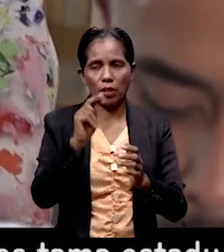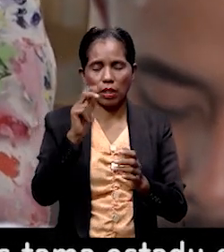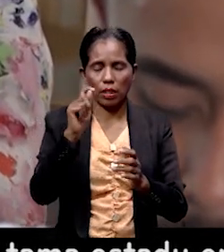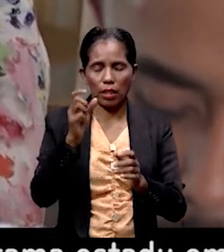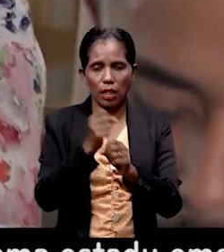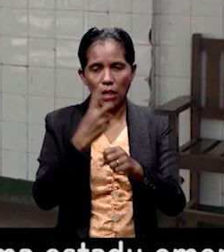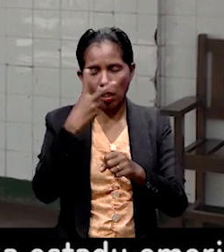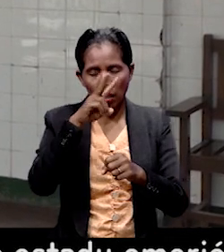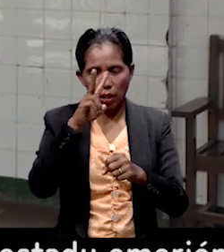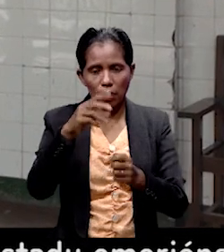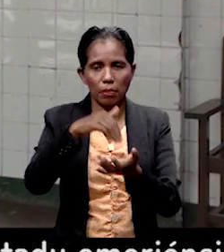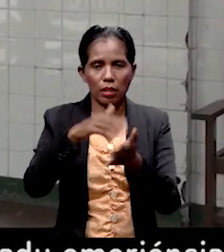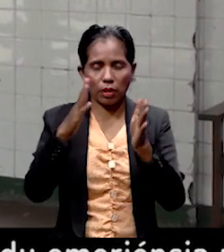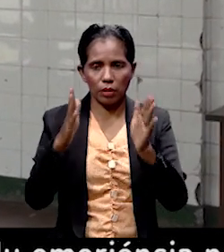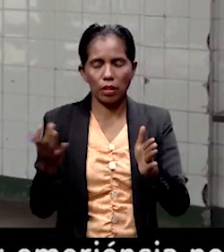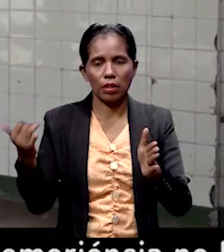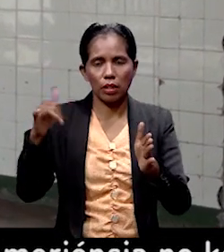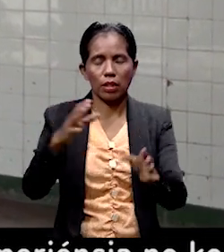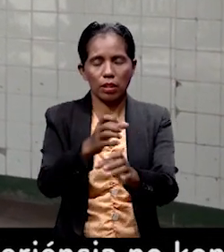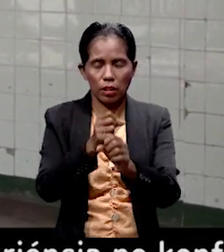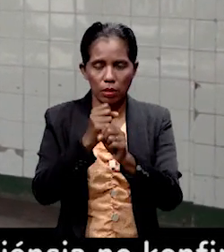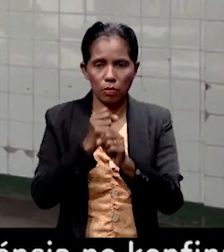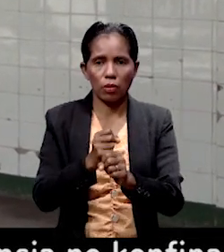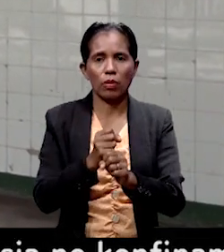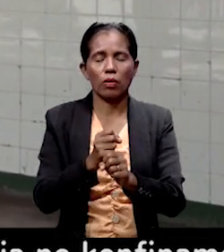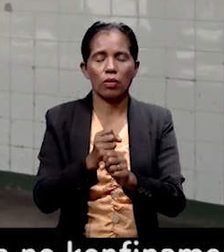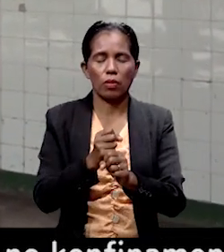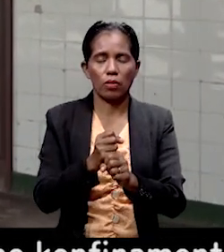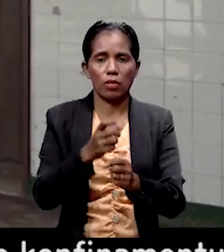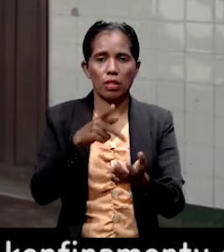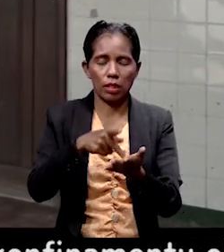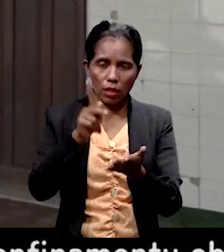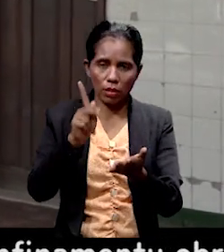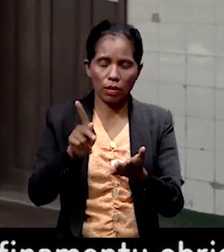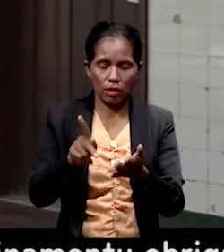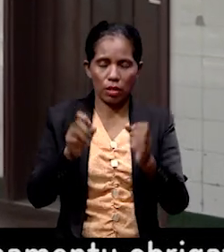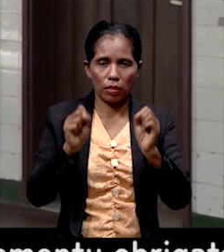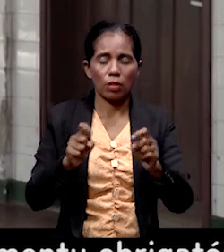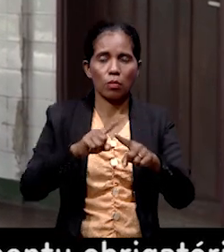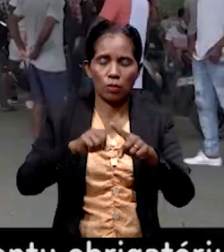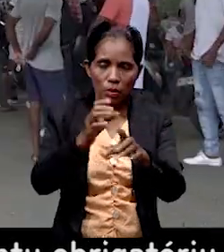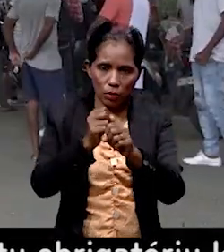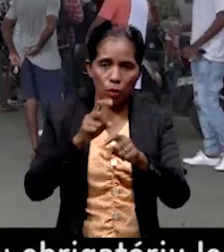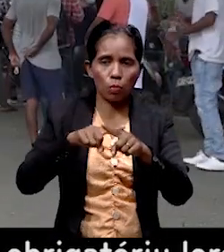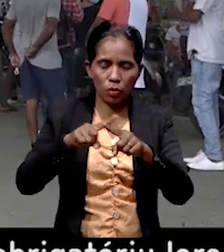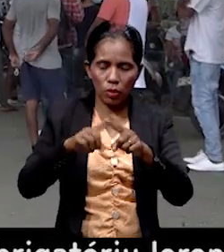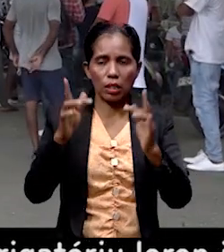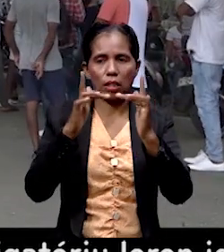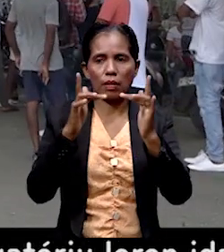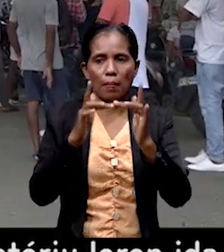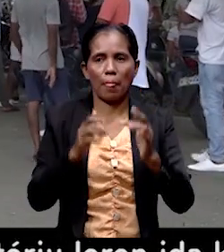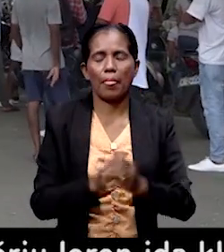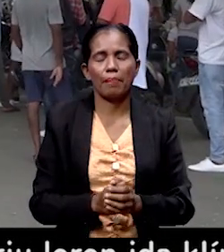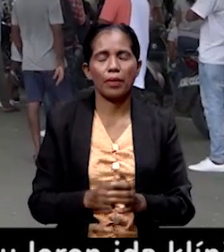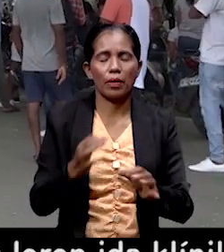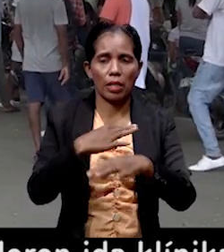hera verificação ba estudante sira nebe simo ona propinas no beneficiário cartão ka pulsa internet. Tuir Samuel, o